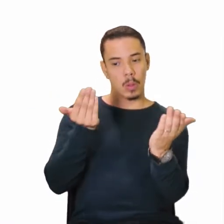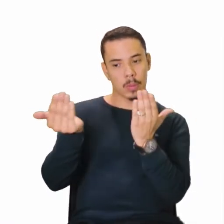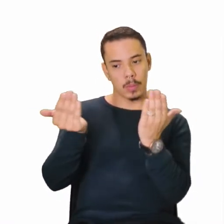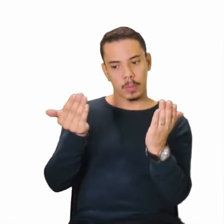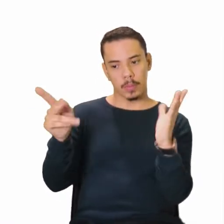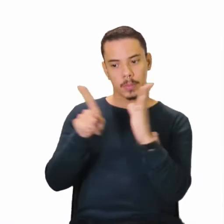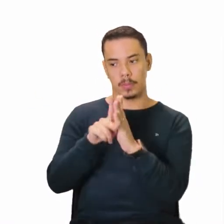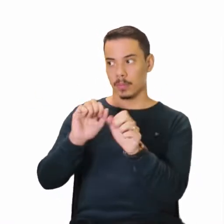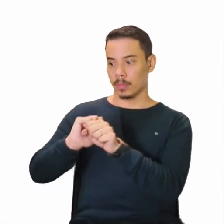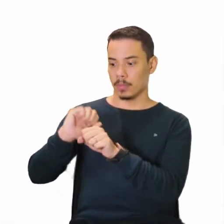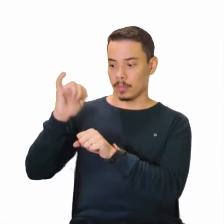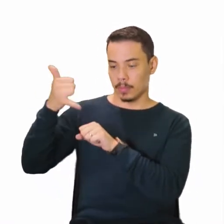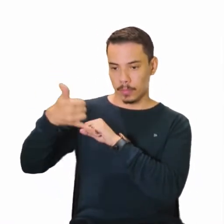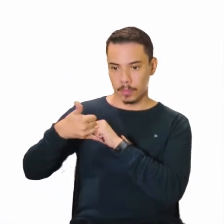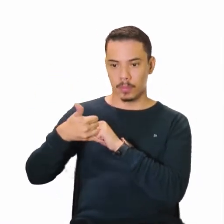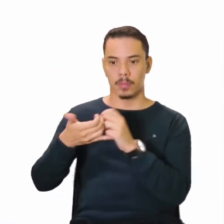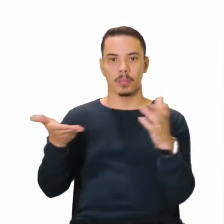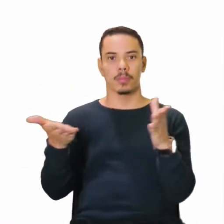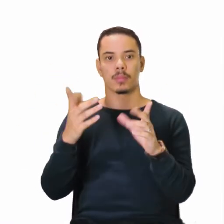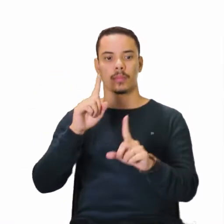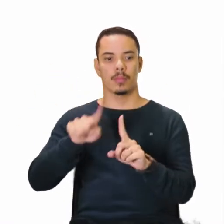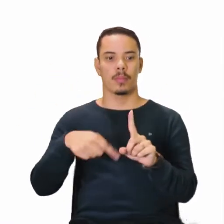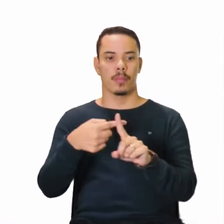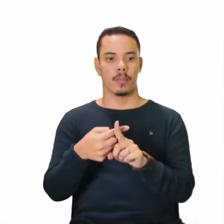desse adjetivo agora no grau